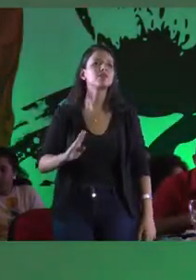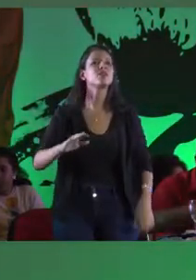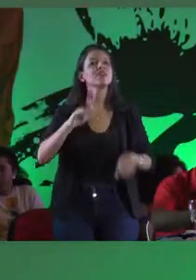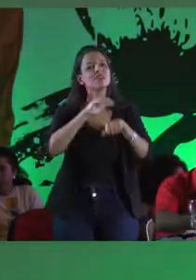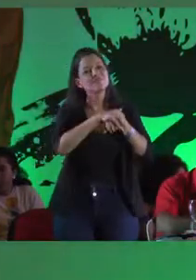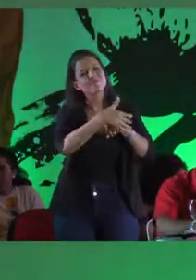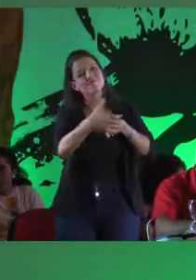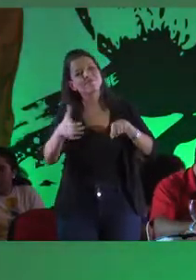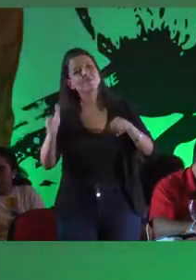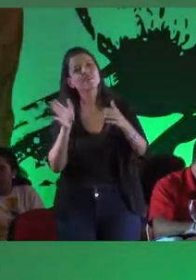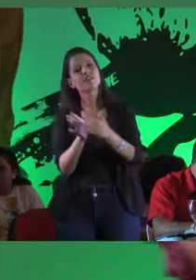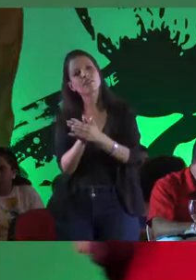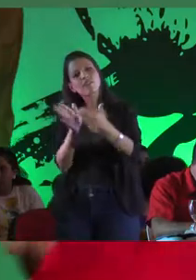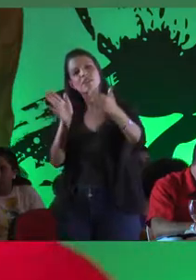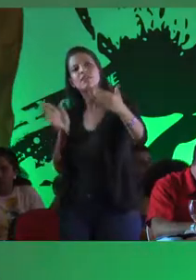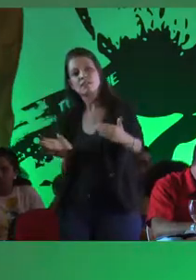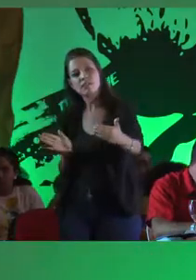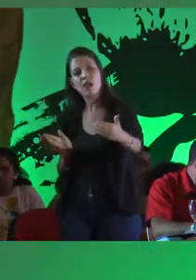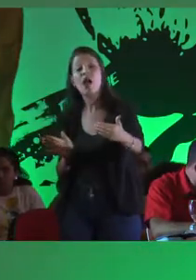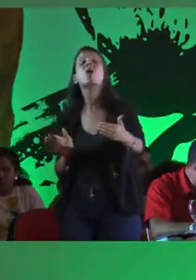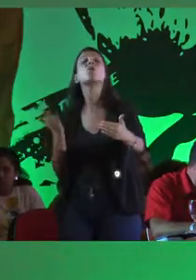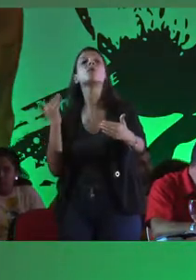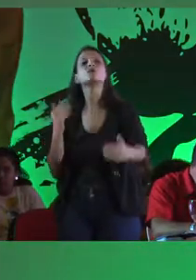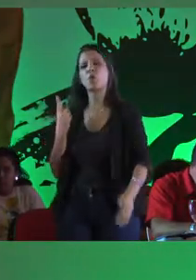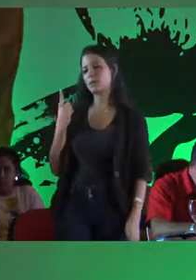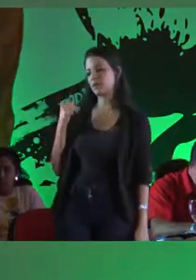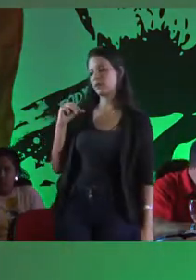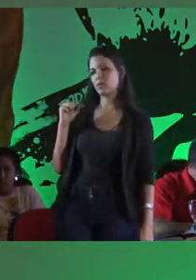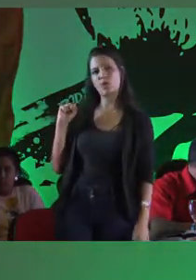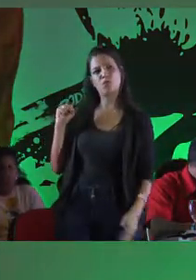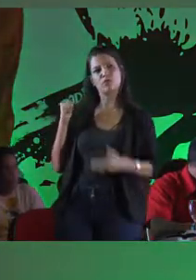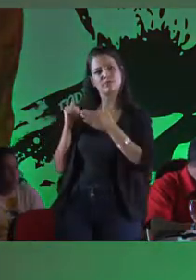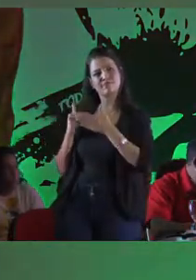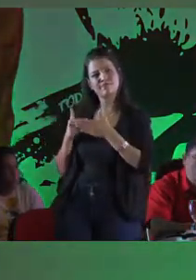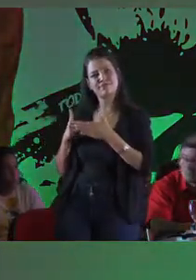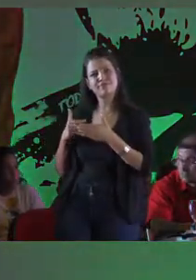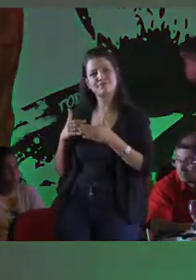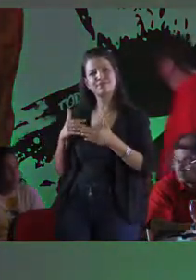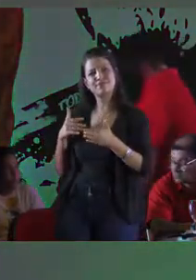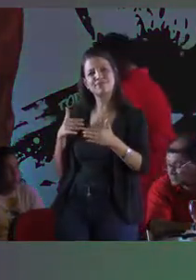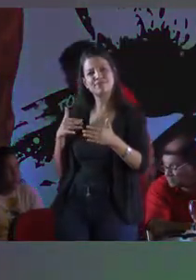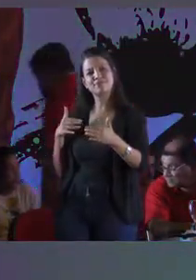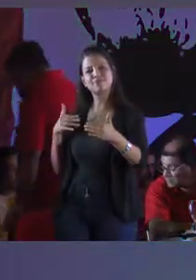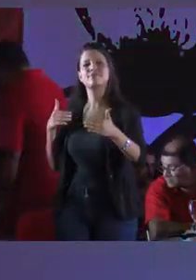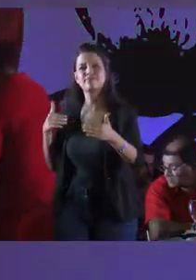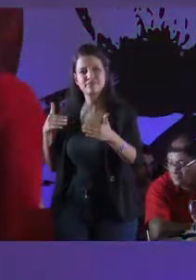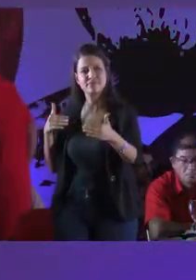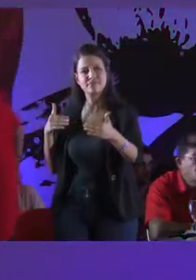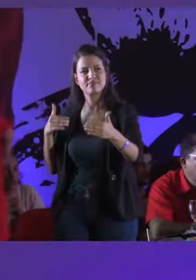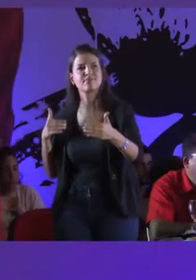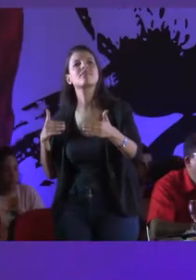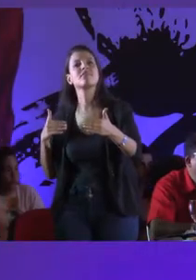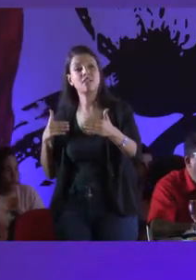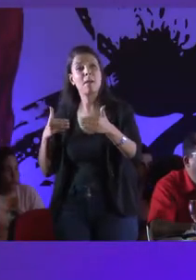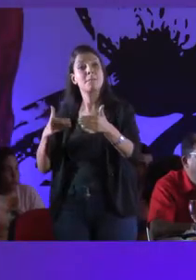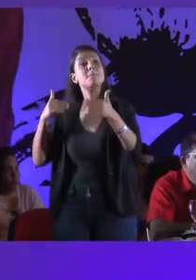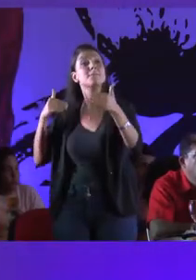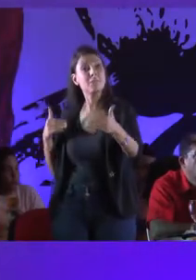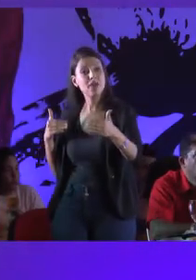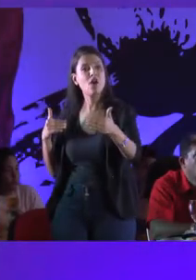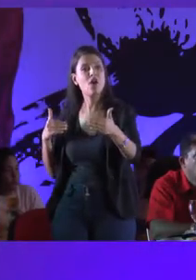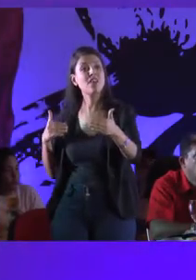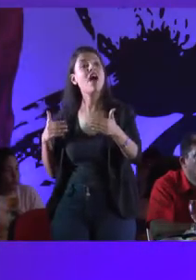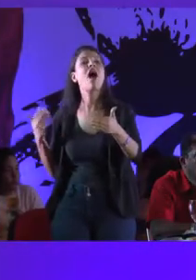nós tivemos foi a partir de 88. O momento maior de democracia contínua que nós tivemos e que está